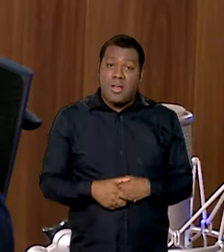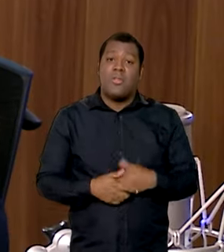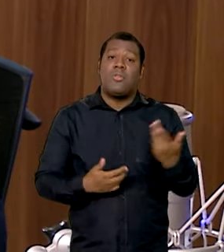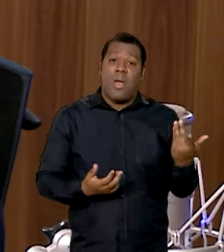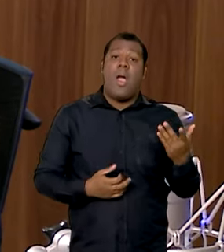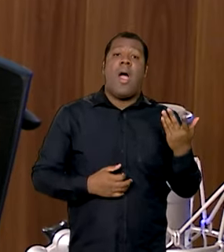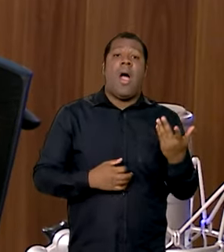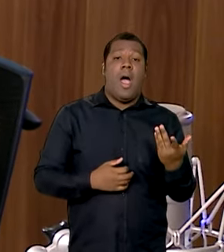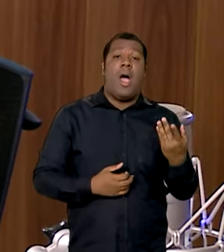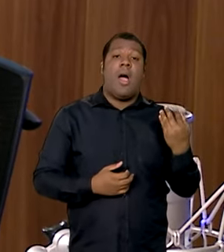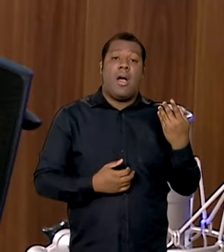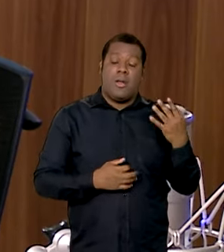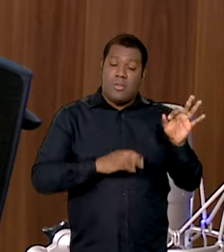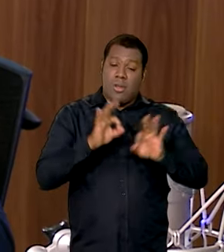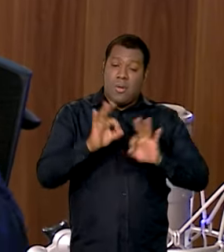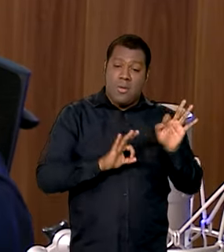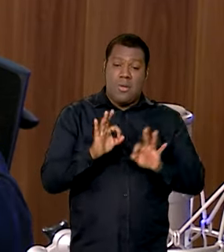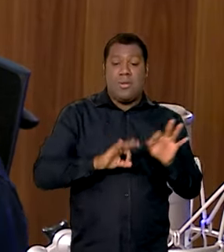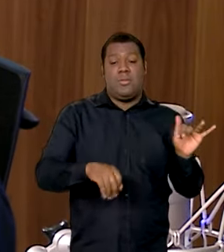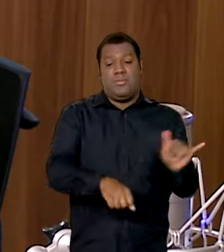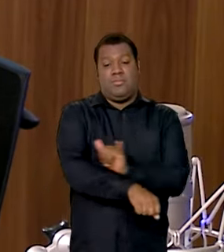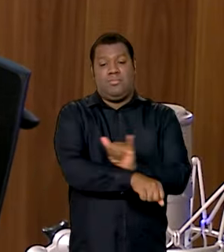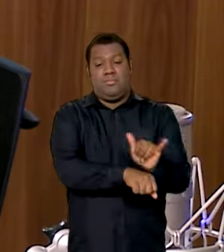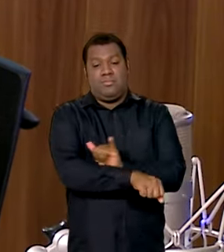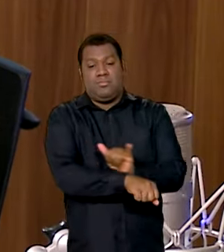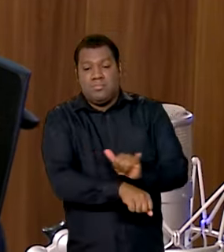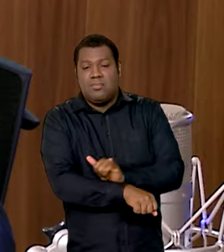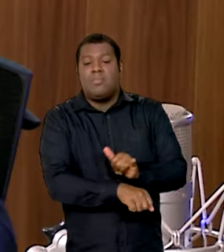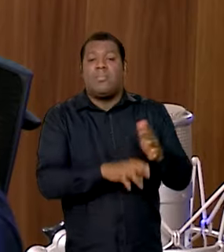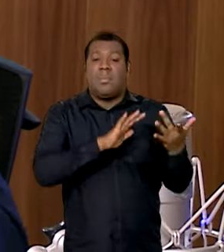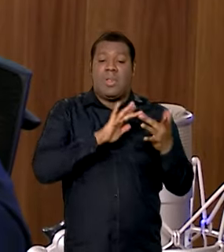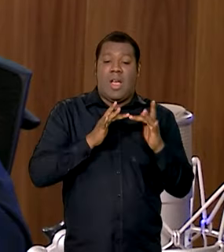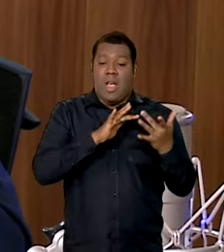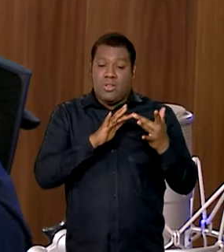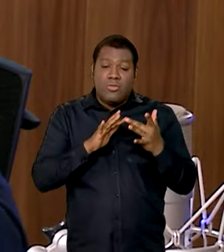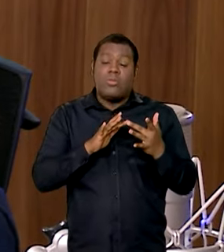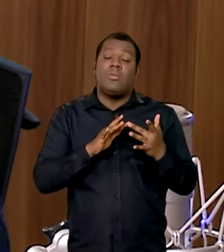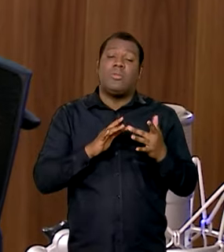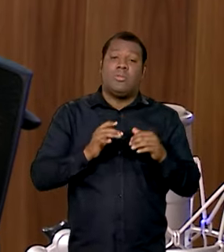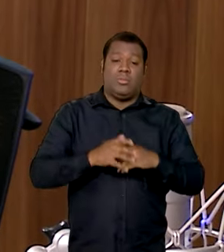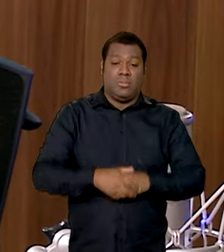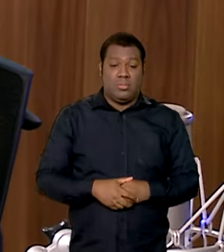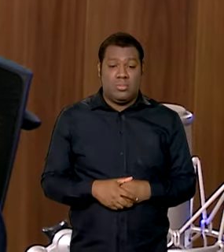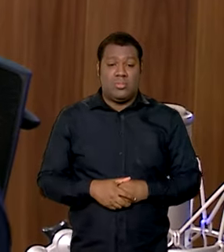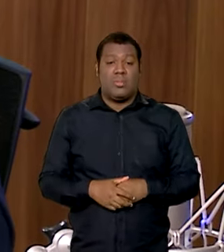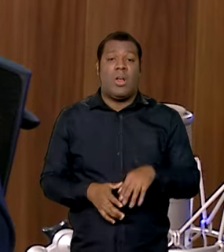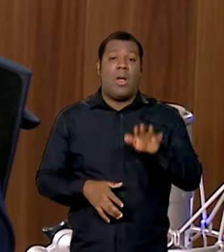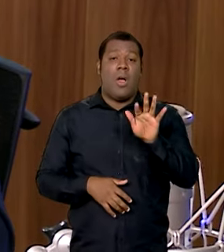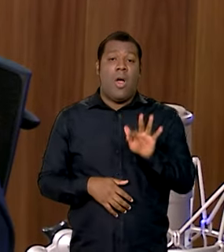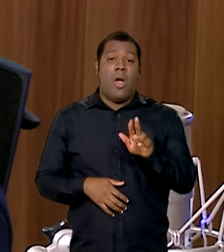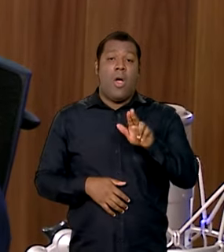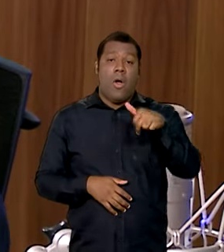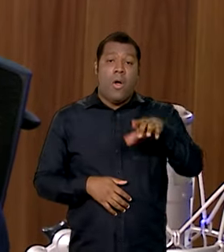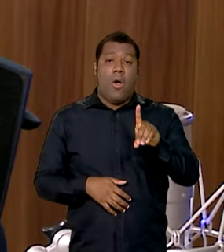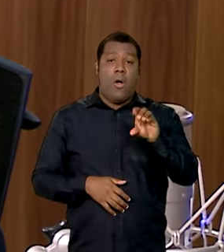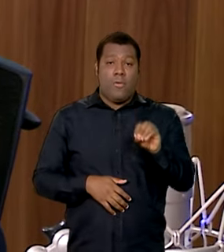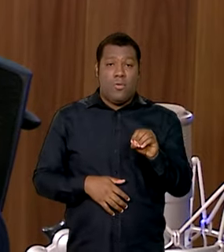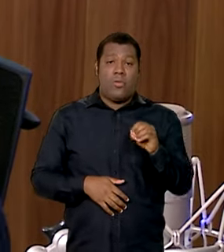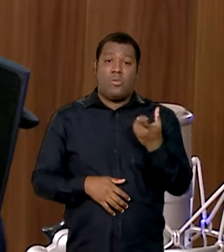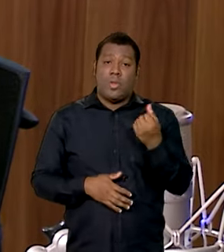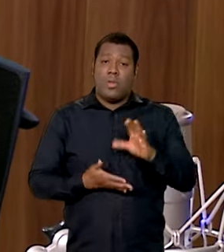ampliação do plantil também irrigado então tudo isso isto correspondendo com os Fundos constitucionais para financiar atividade da